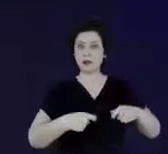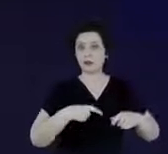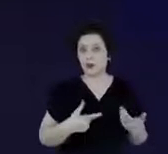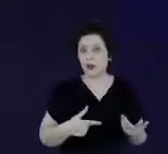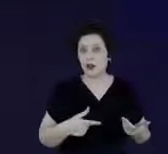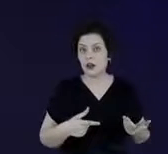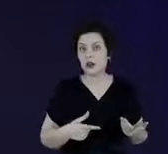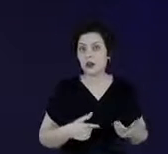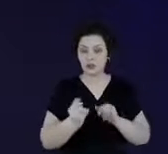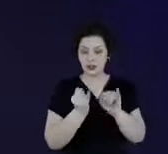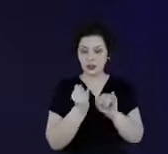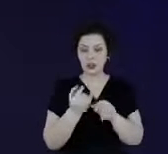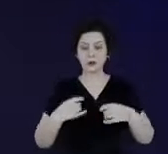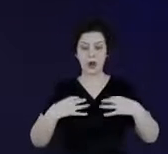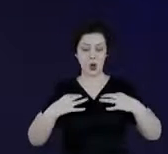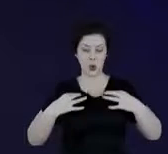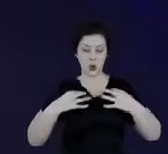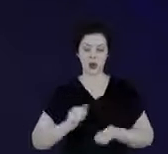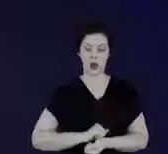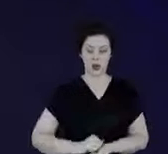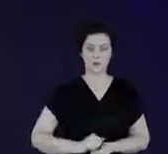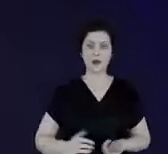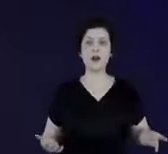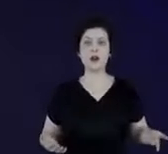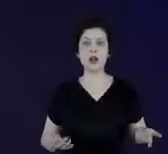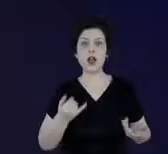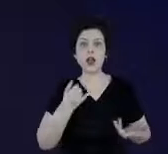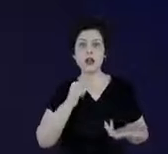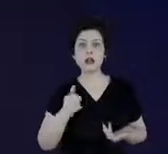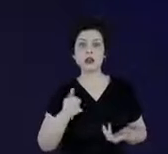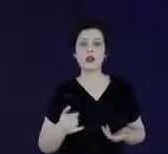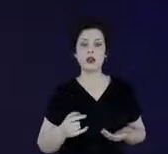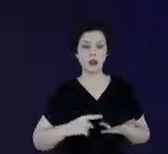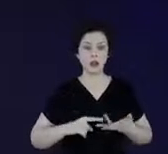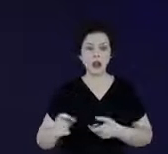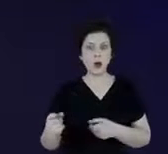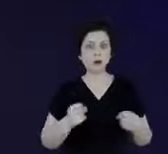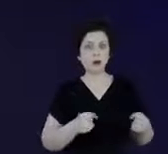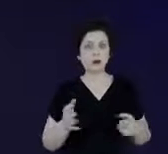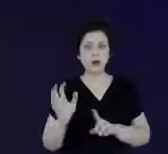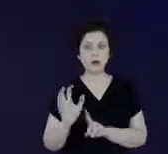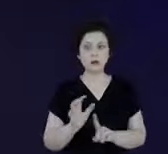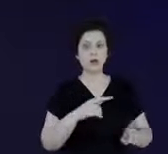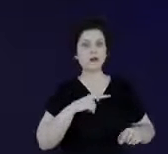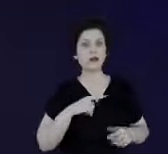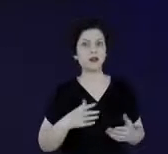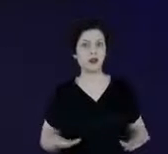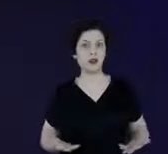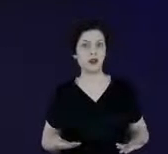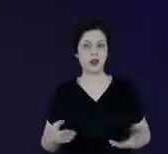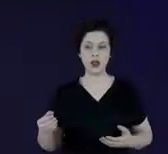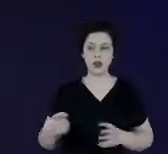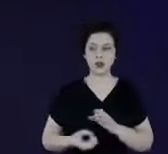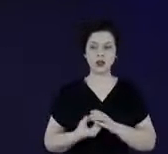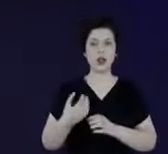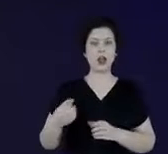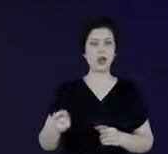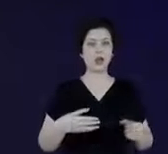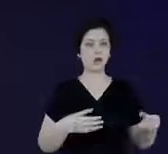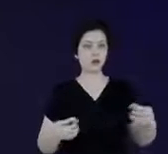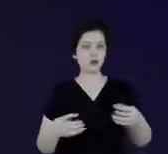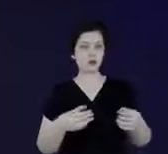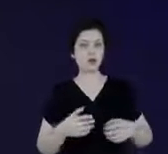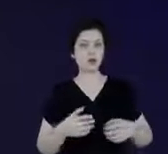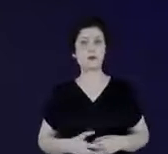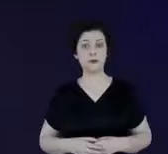é a roupa lavada porque senão sem energia gente consegue Olha o poder de influência a gente tem então a Inovar e conseguir entregar o